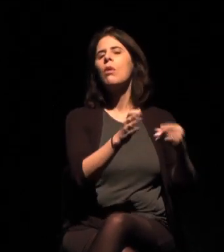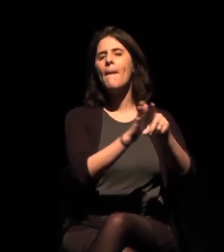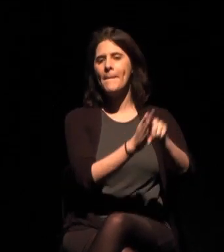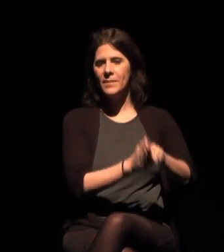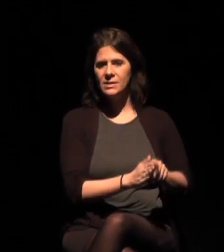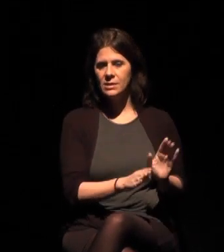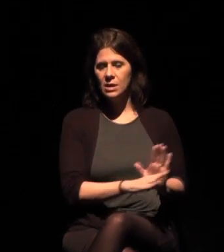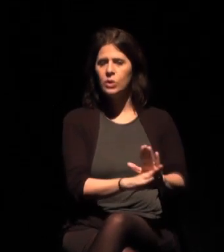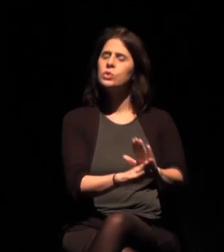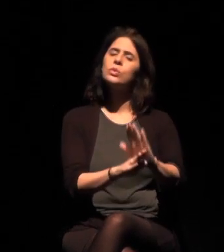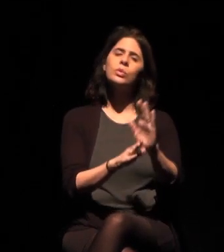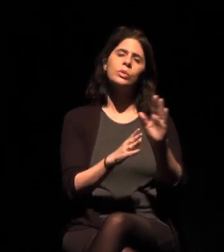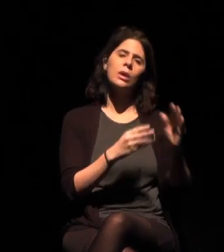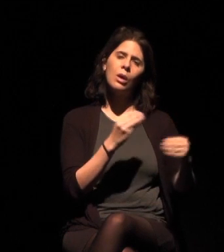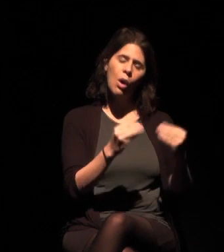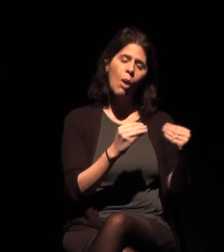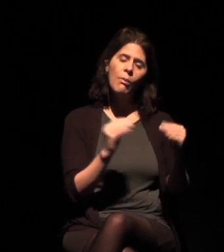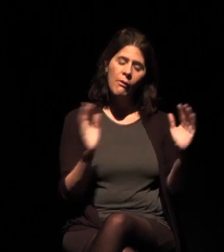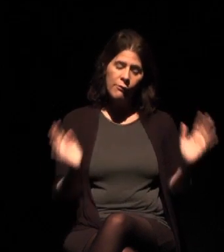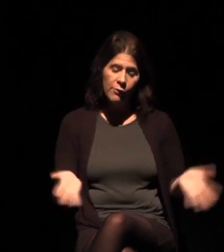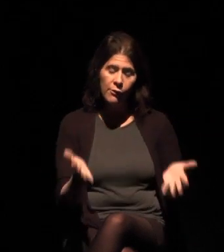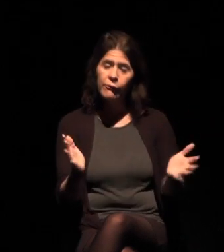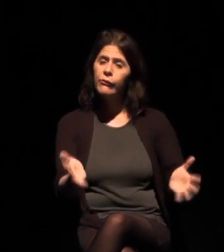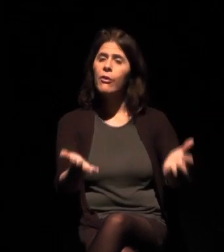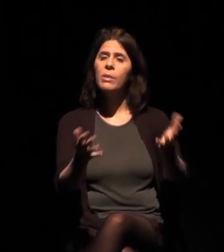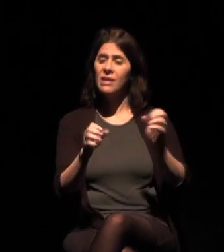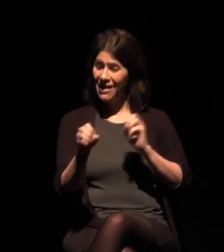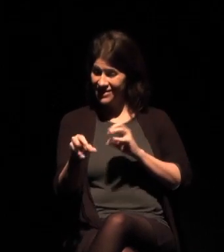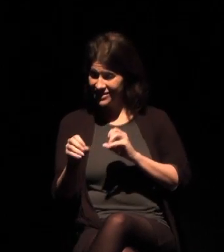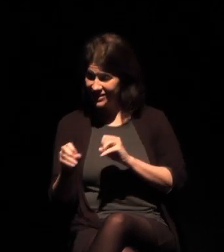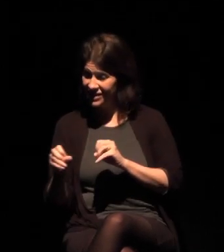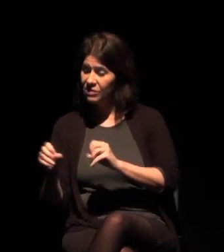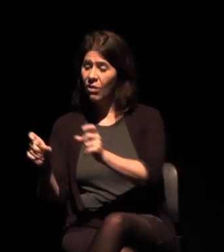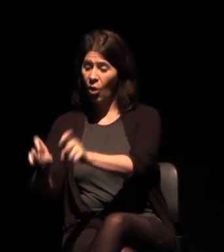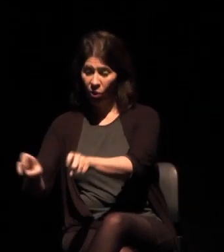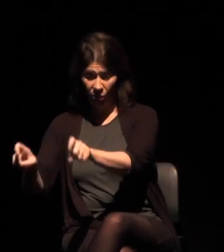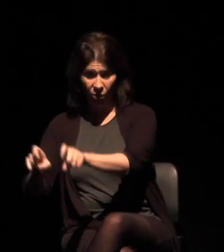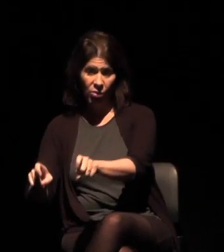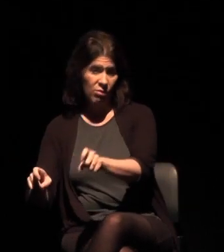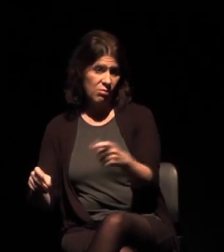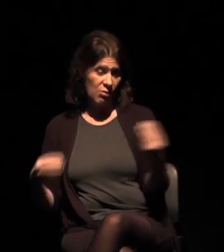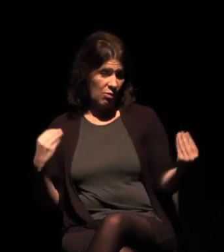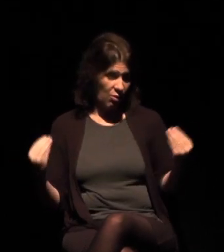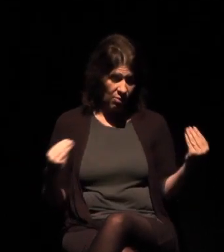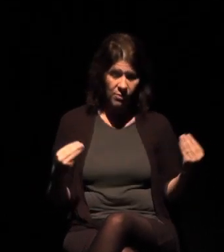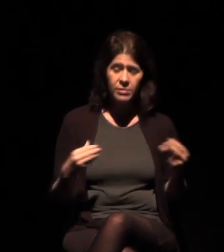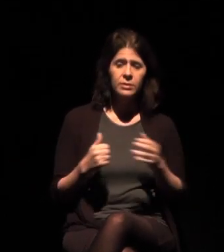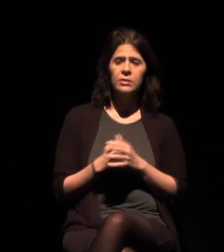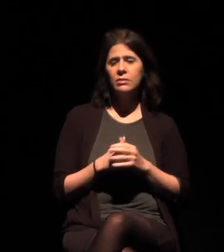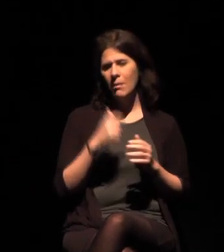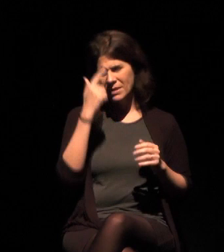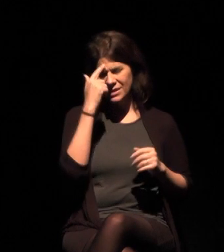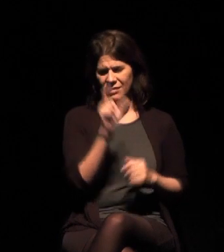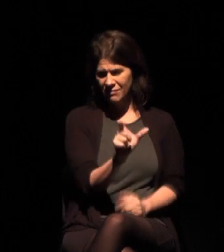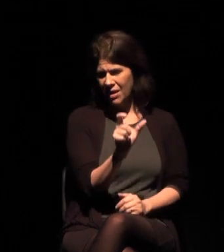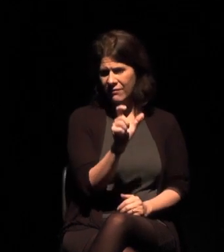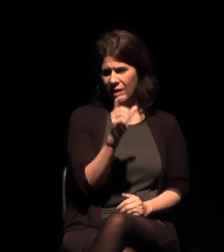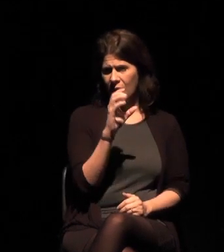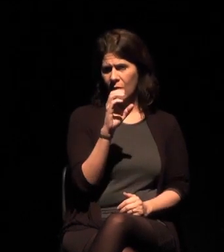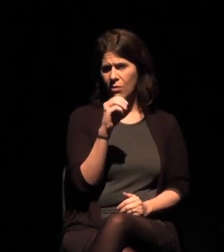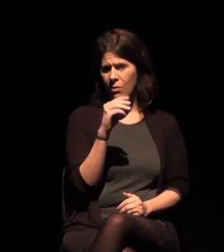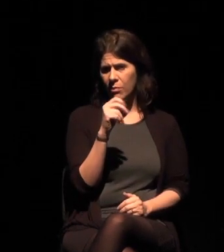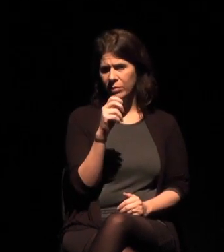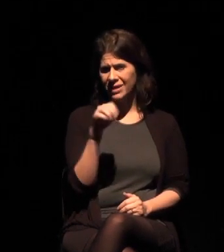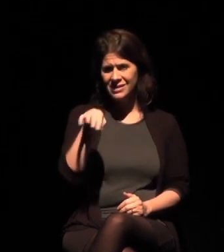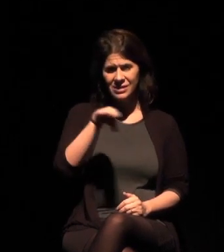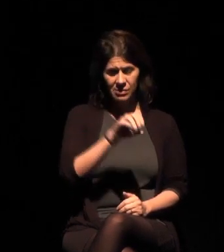de fomentar o ensino de computação mas falando assim o futuro de computação de alguém que está